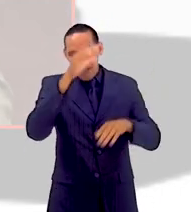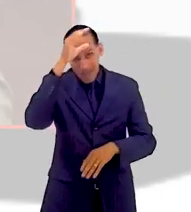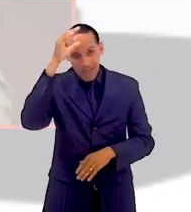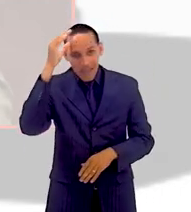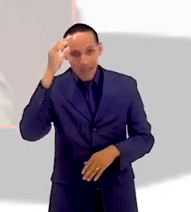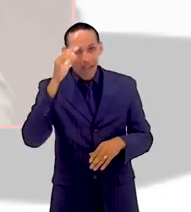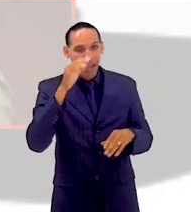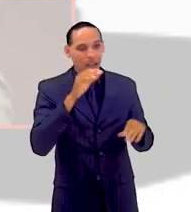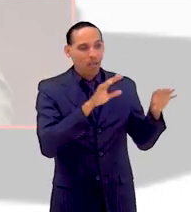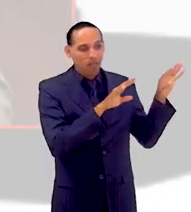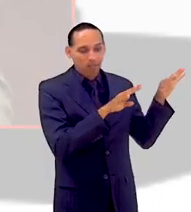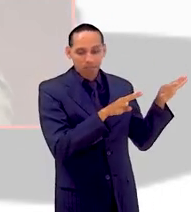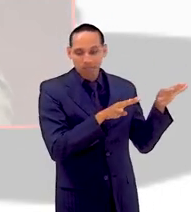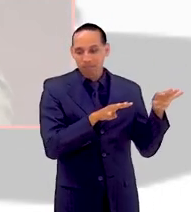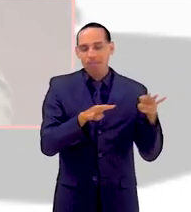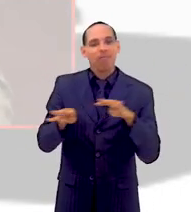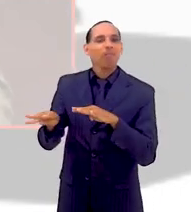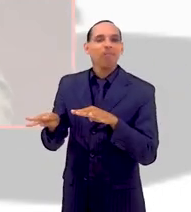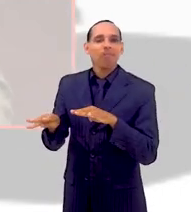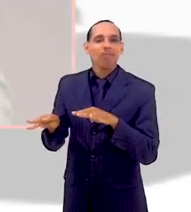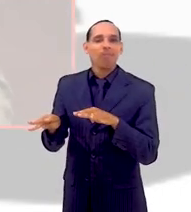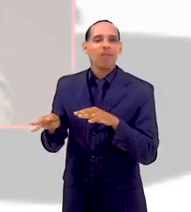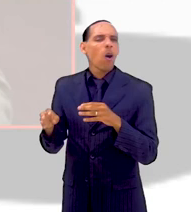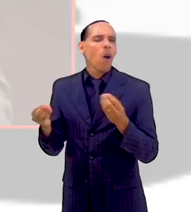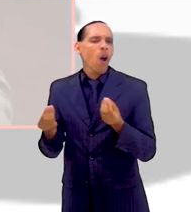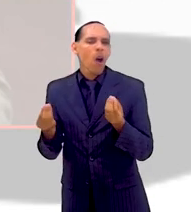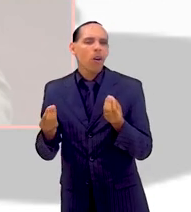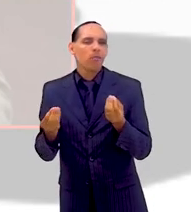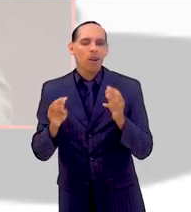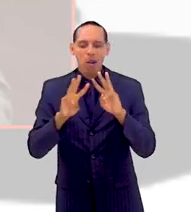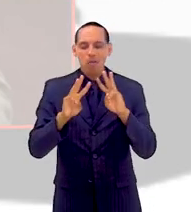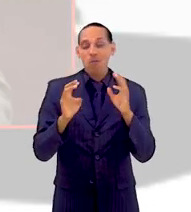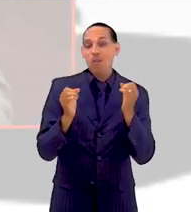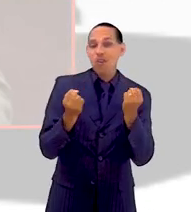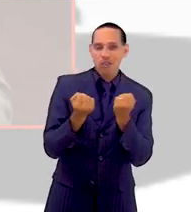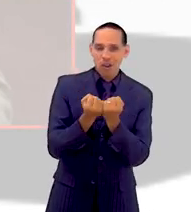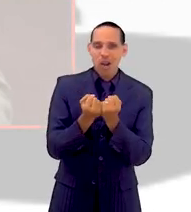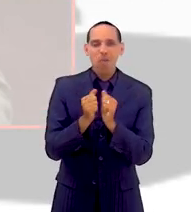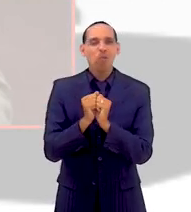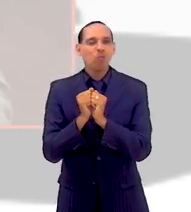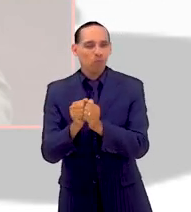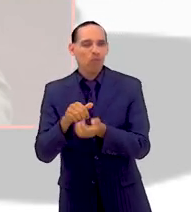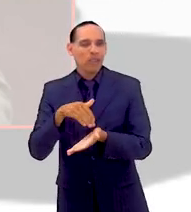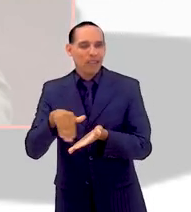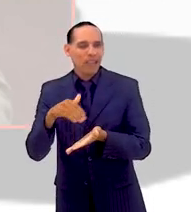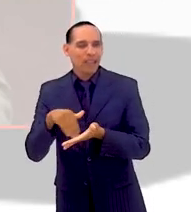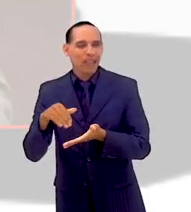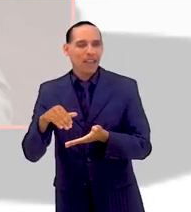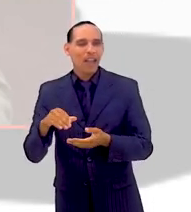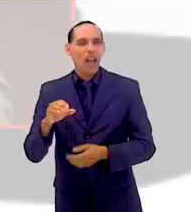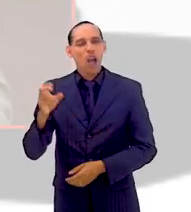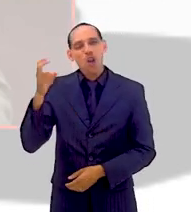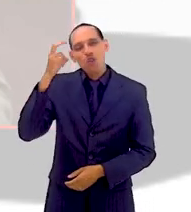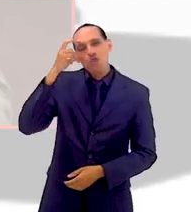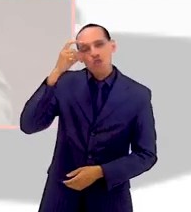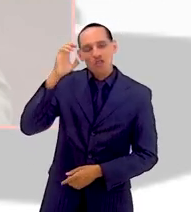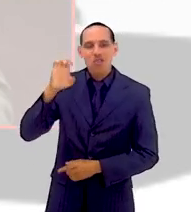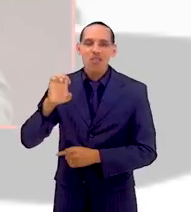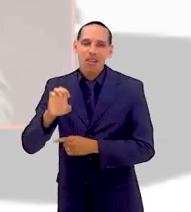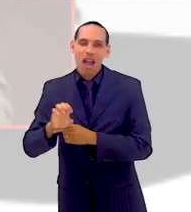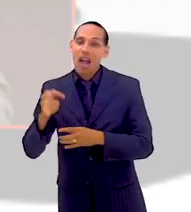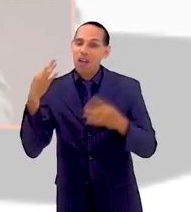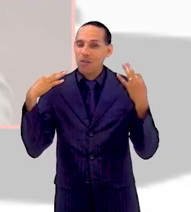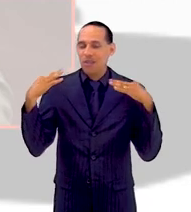turistas, eles têm viajado em organizações de workshops junto com a Secretaria de Turismo do Estado, por